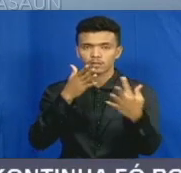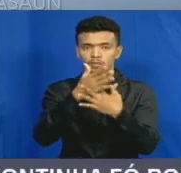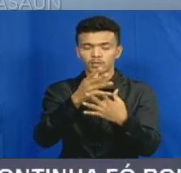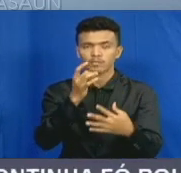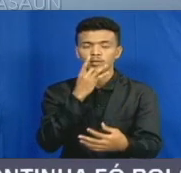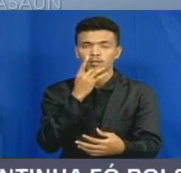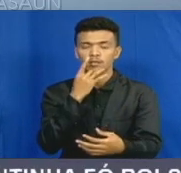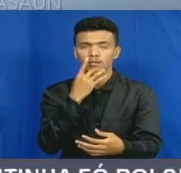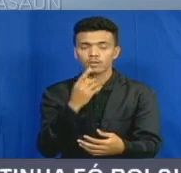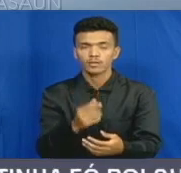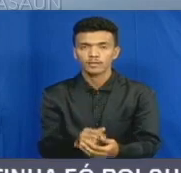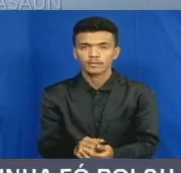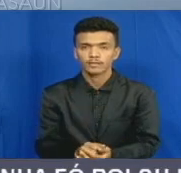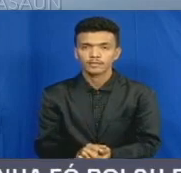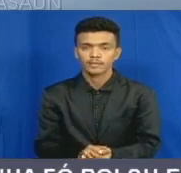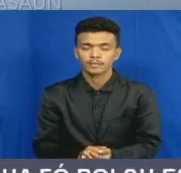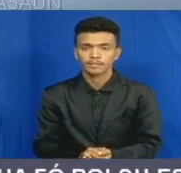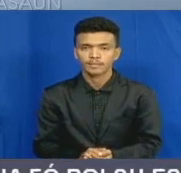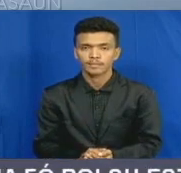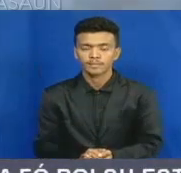balinya elektrisidade.